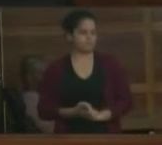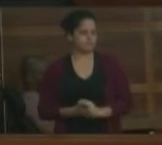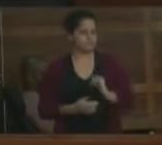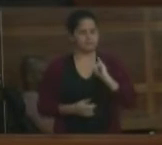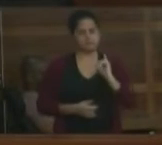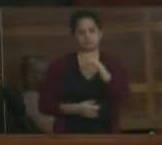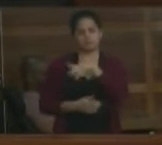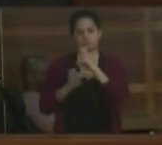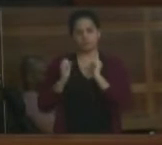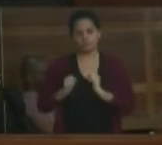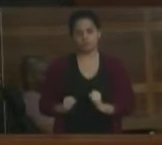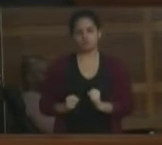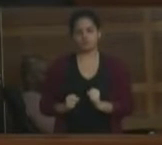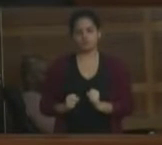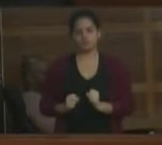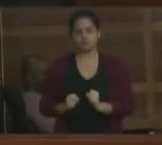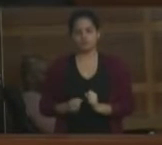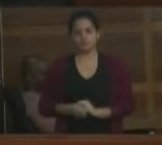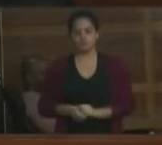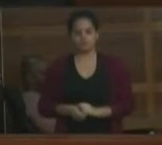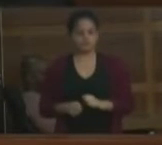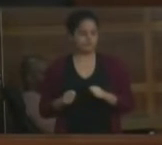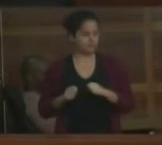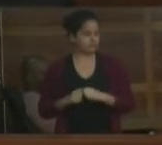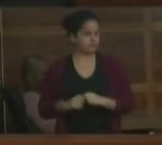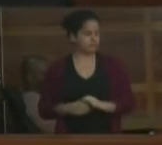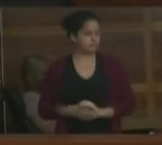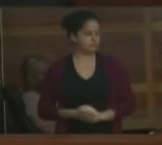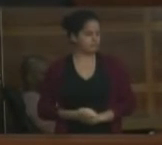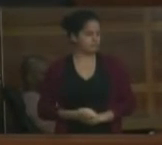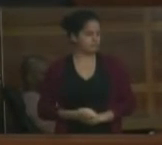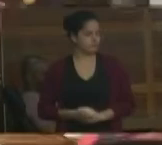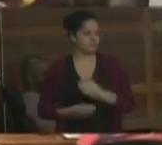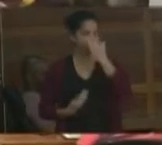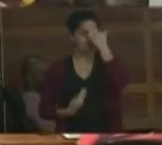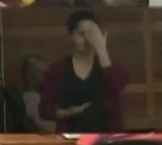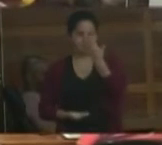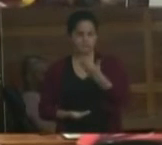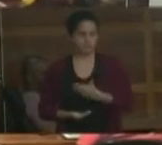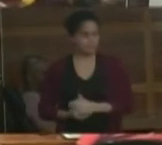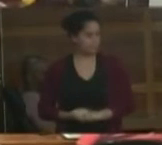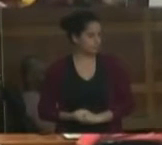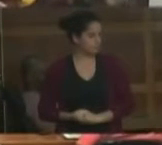puder depois fazer essa gentileza a gente conseguir tá bom obrigada